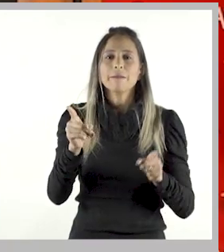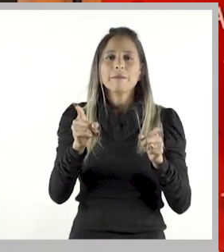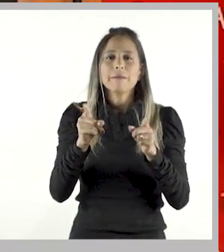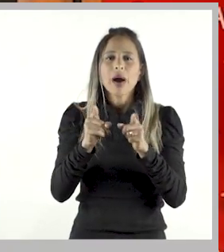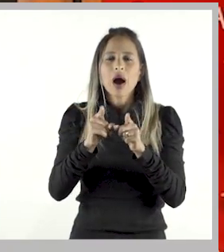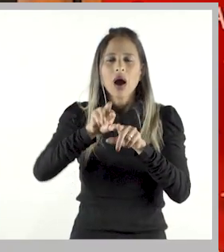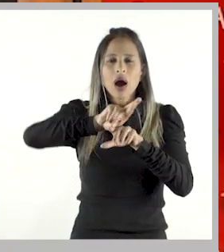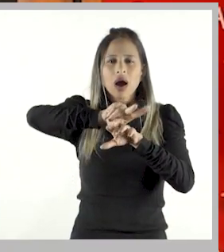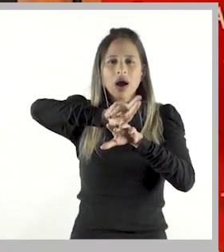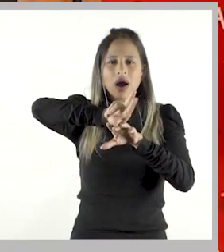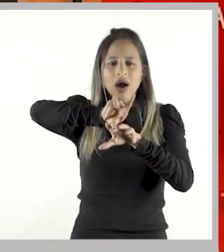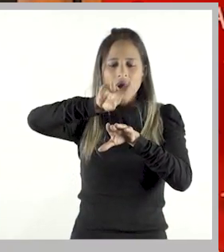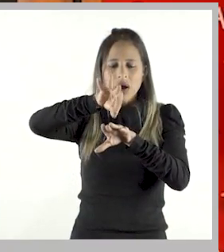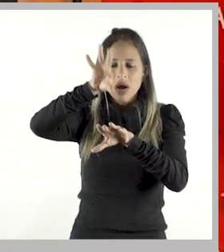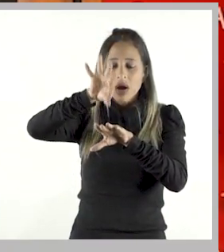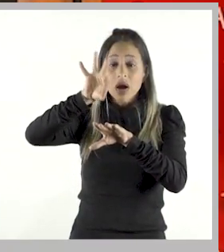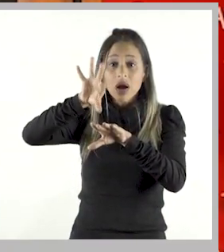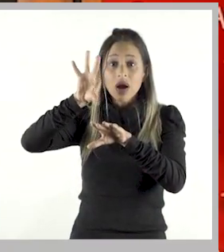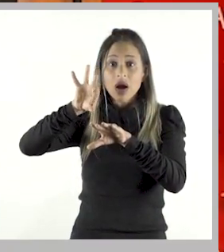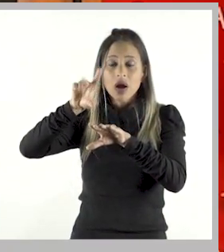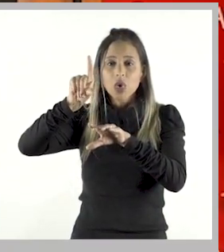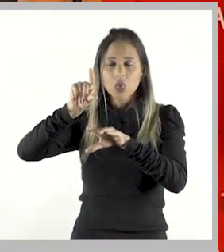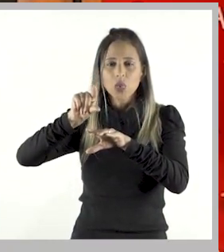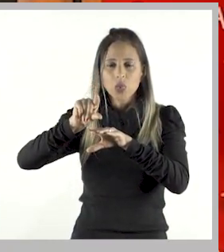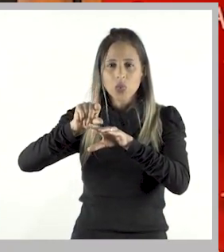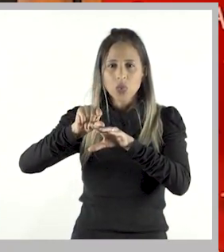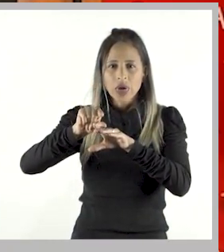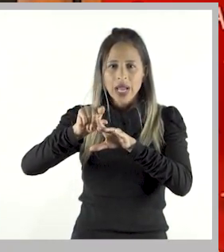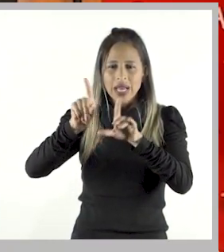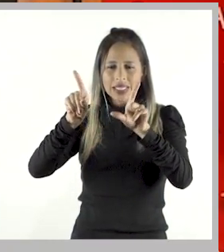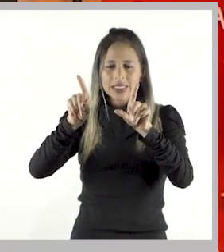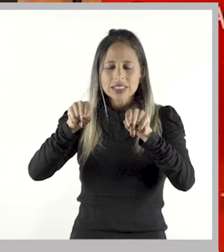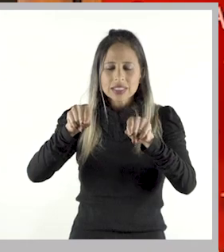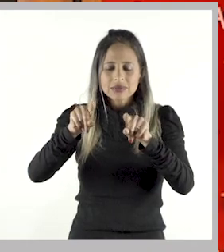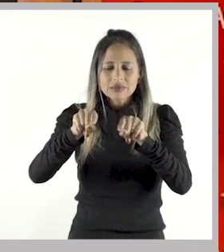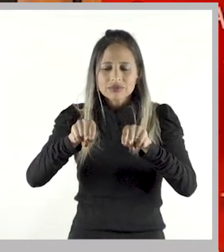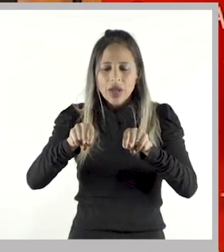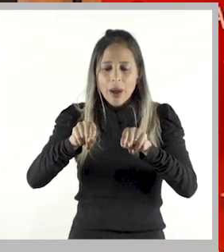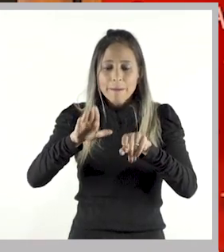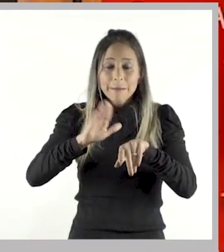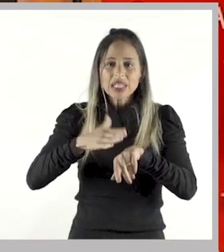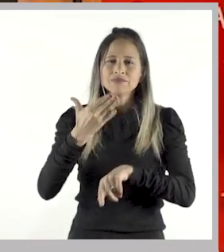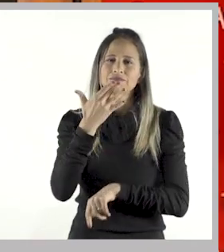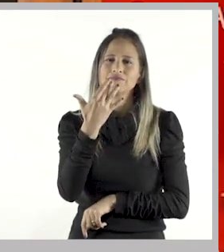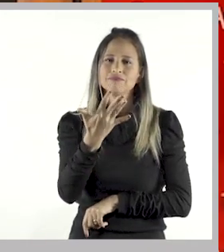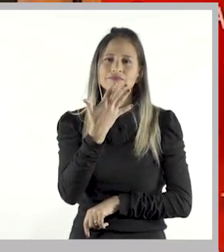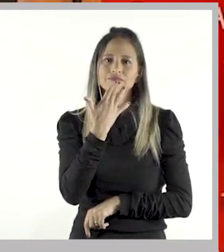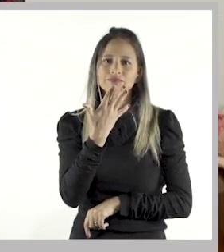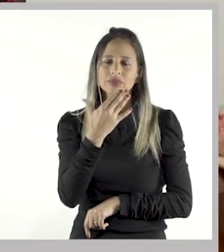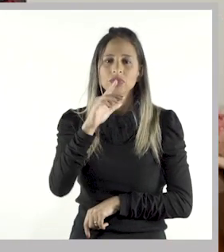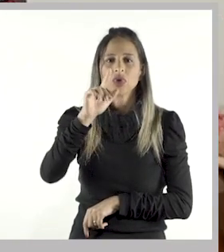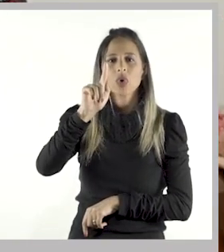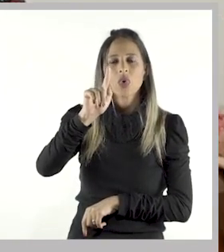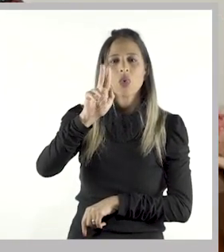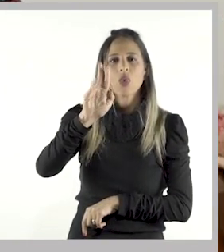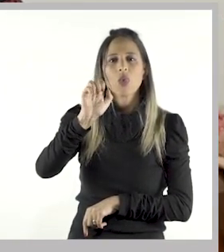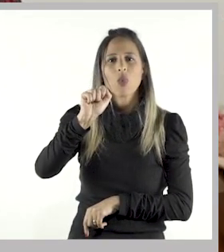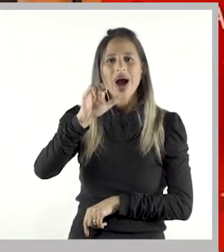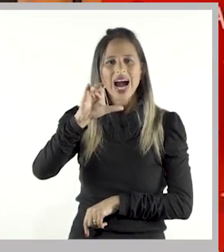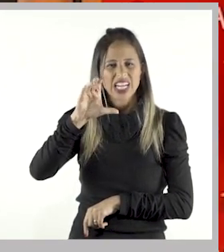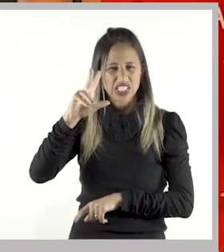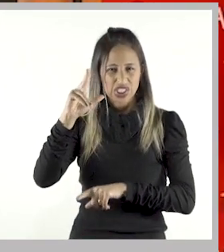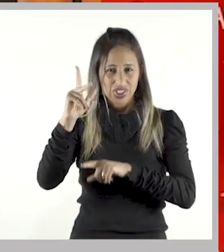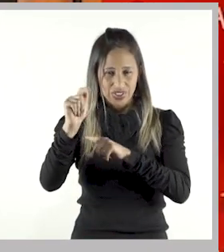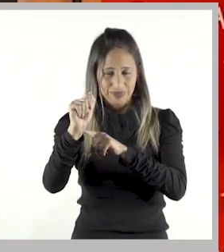imagem eu acho que pede muita coisa colorida. Eu vou usar a tinta guache. Por quê? Porque na tinta guache a